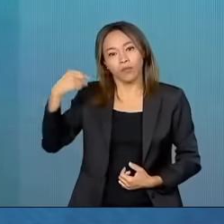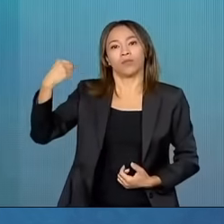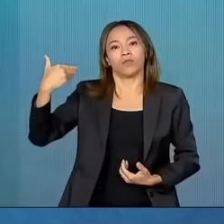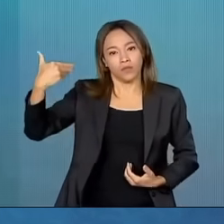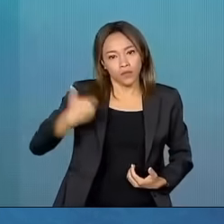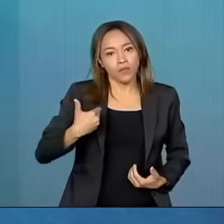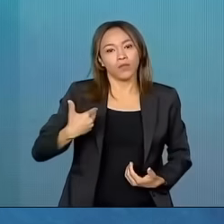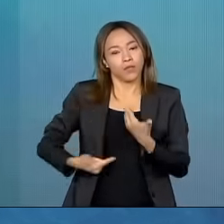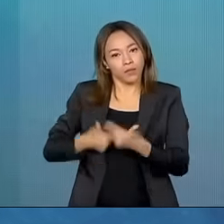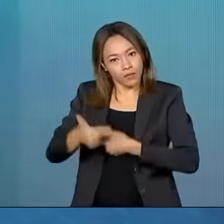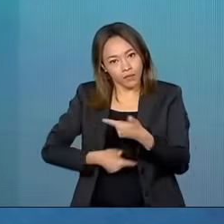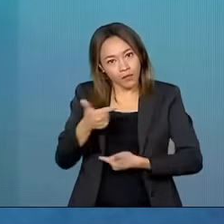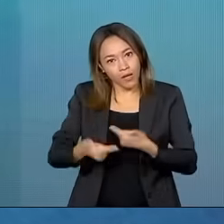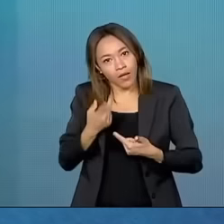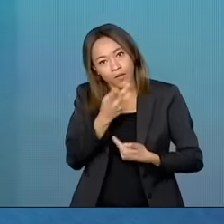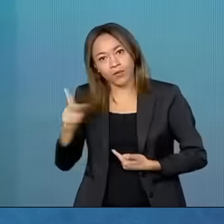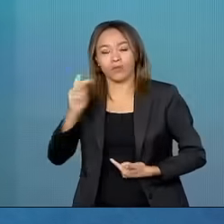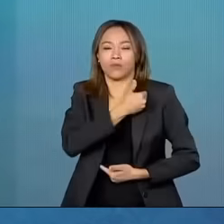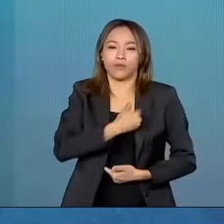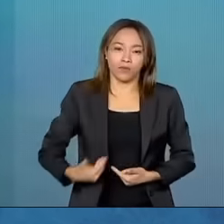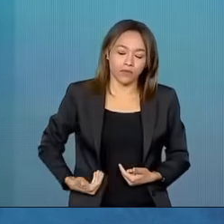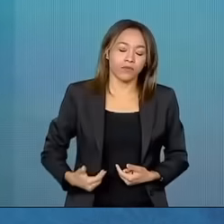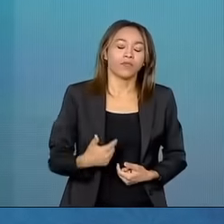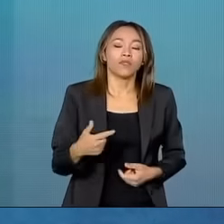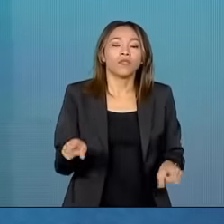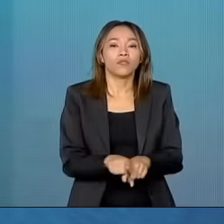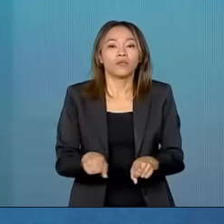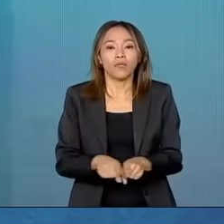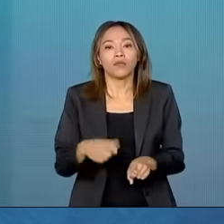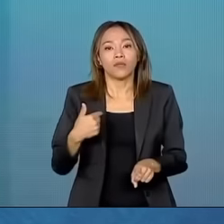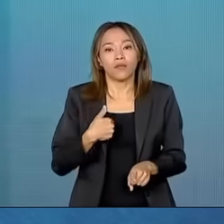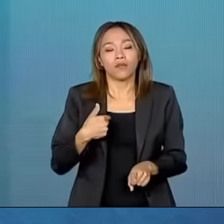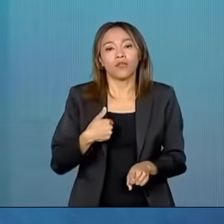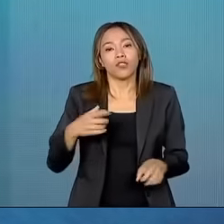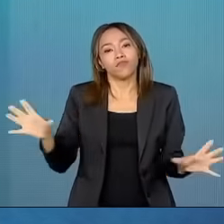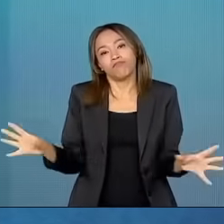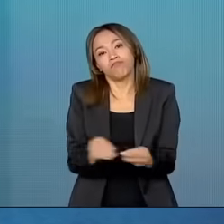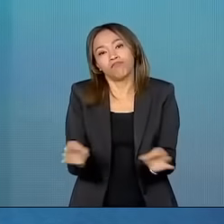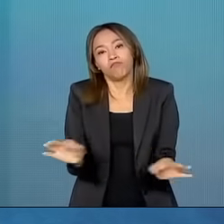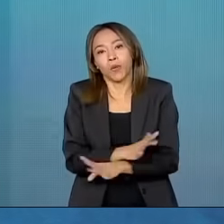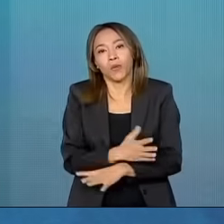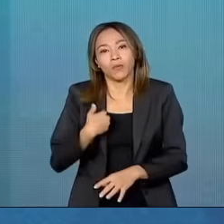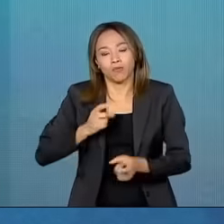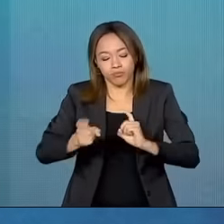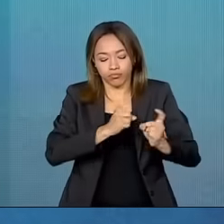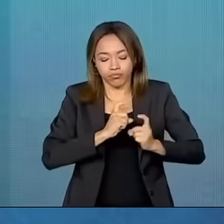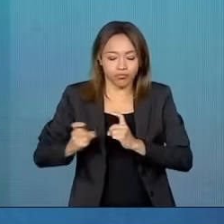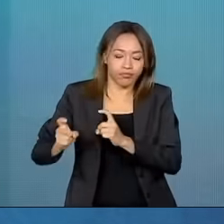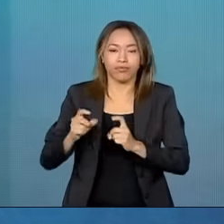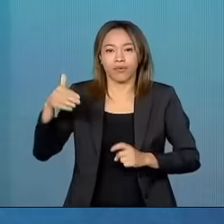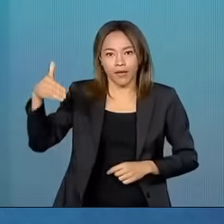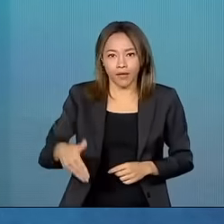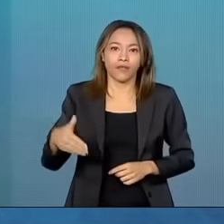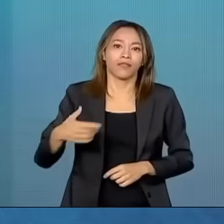poder servir ao seu governo e concluir essa gestão mais sabido,